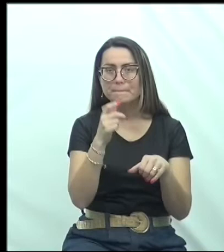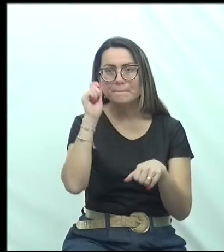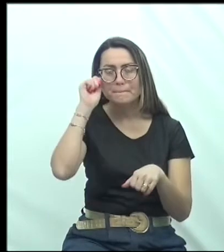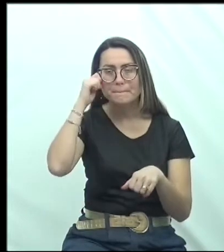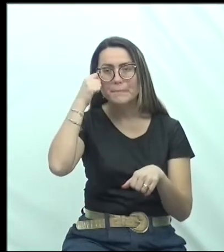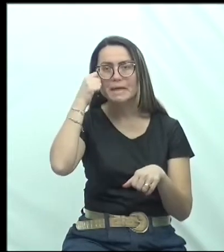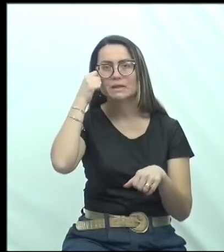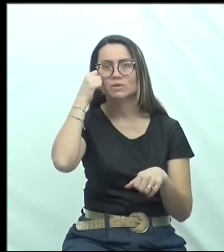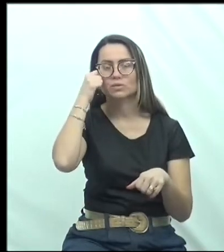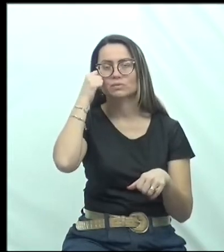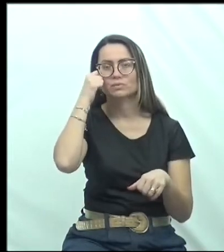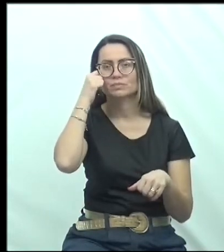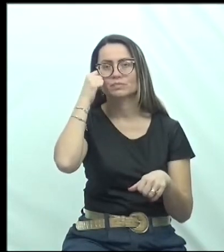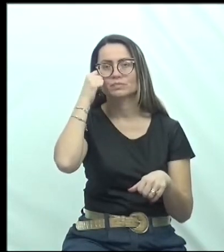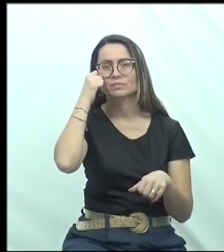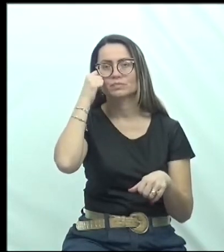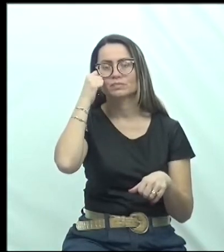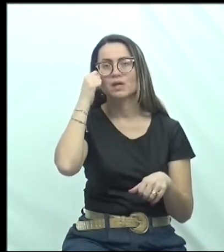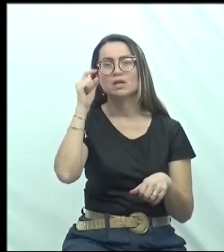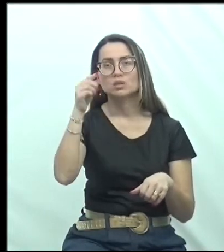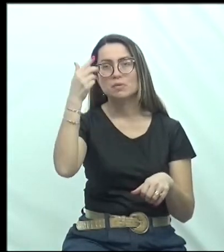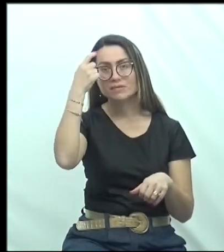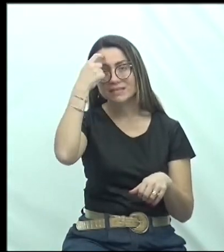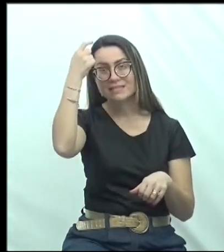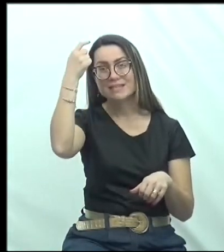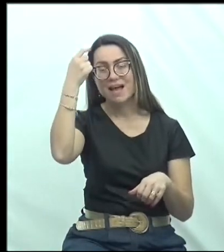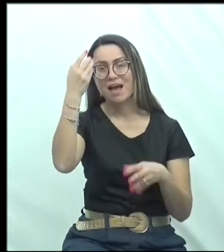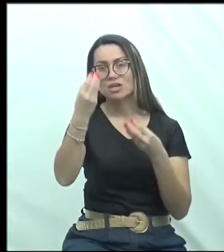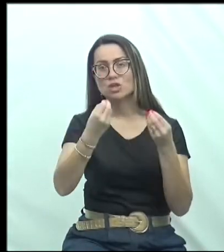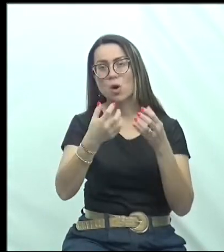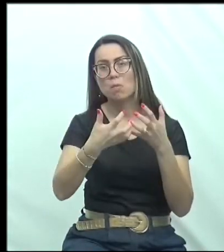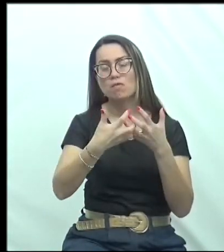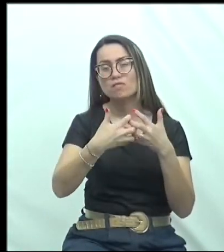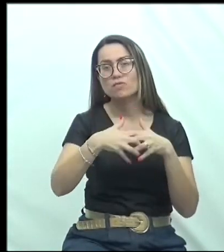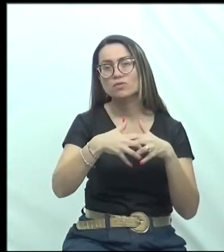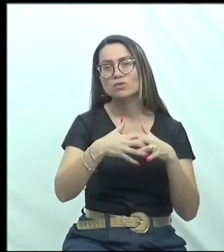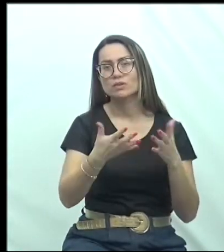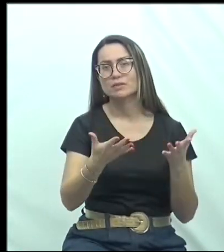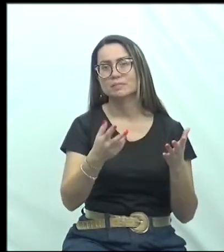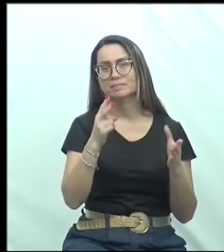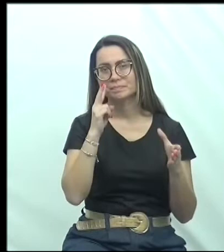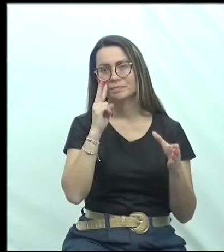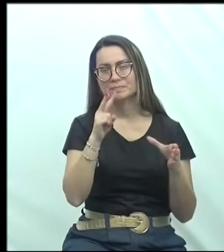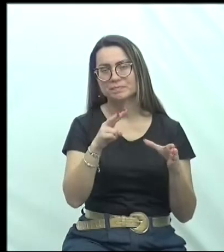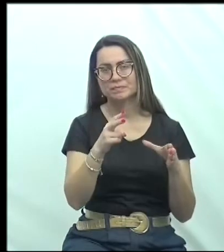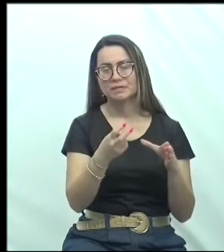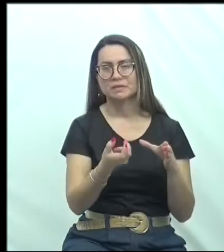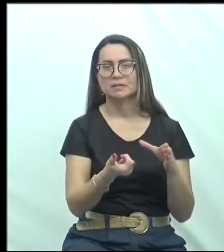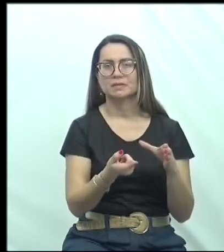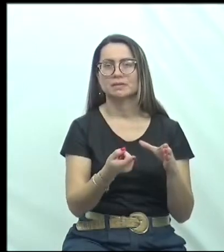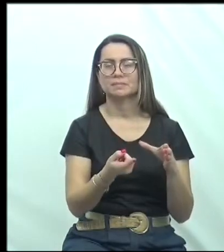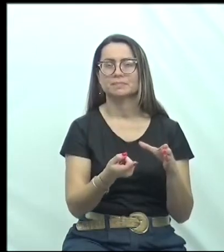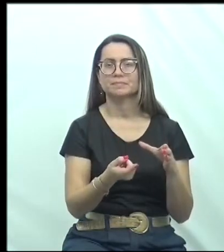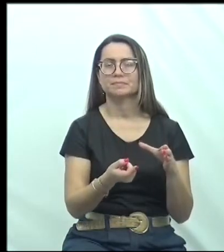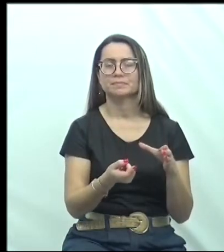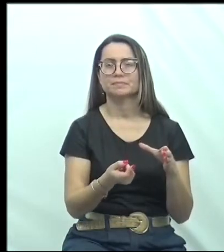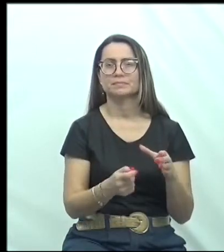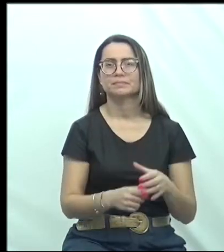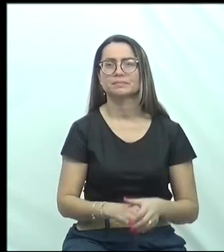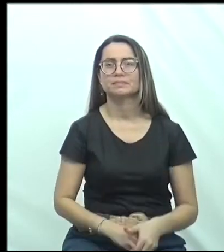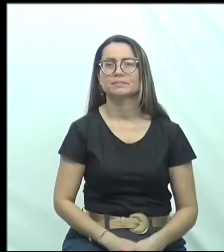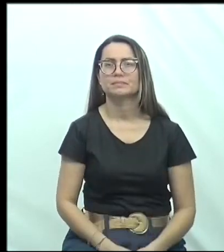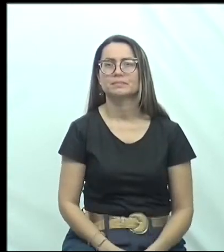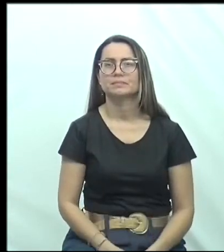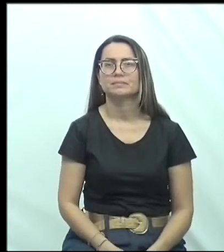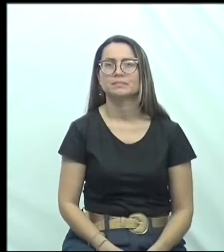1 metro cúbico, são 1.000 litros. Tá? Só para vocês terem ideia de como é um volume expressivo, 1.000 litros. Né? Não sei, é